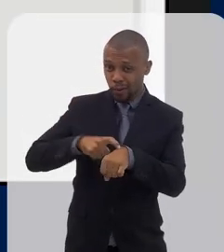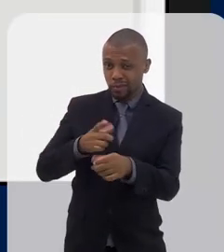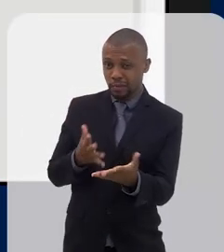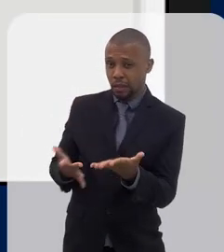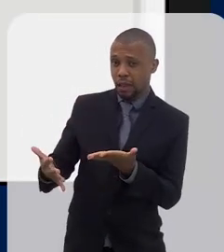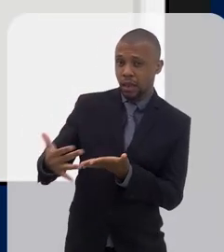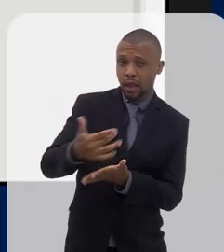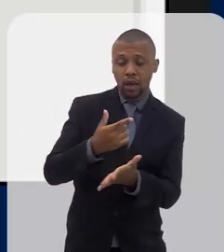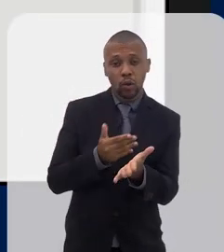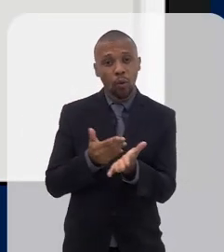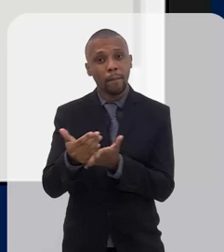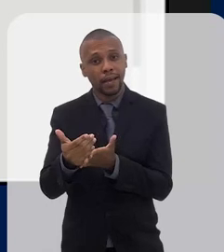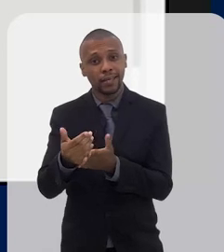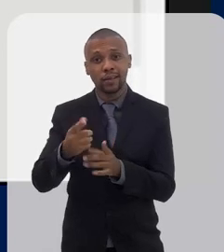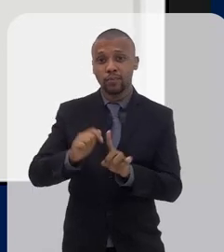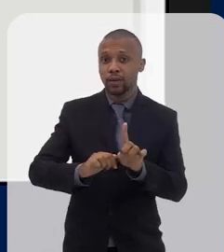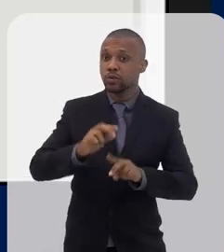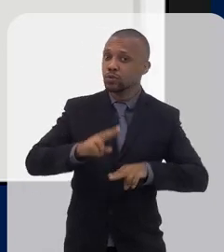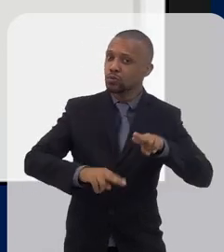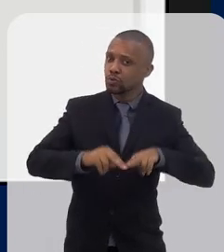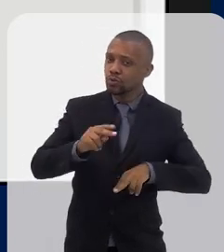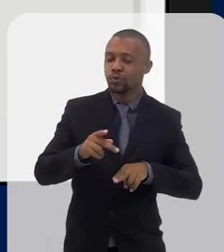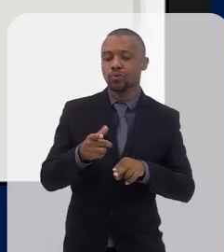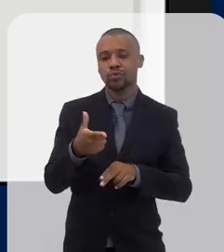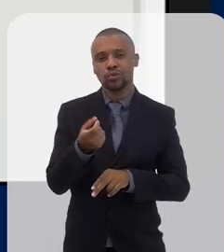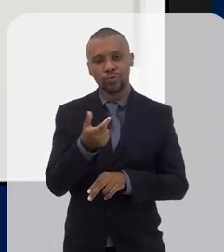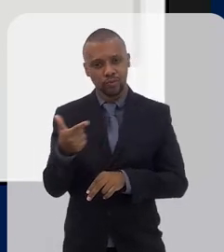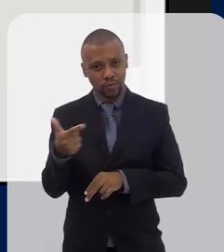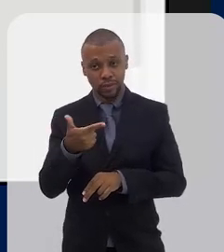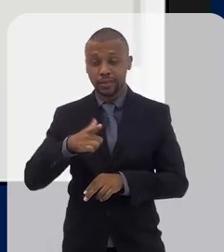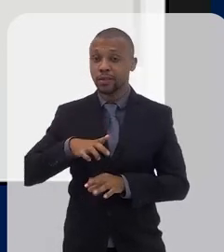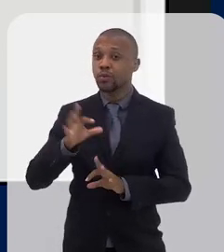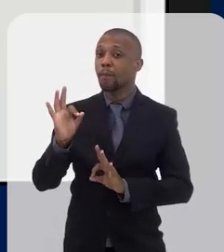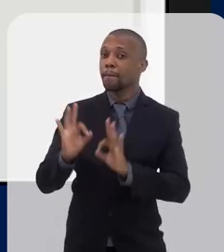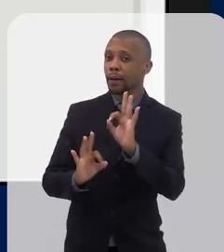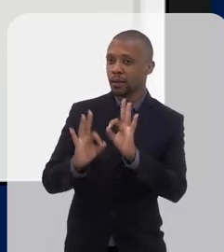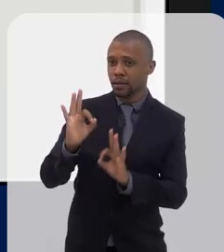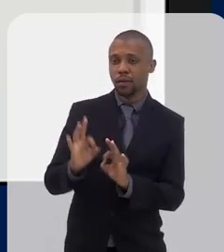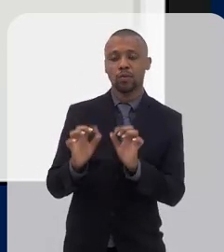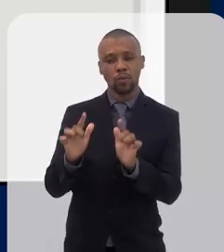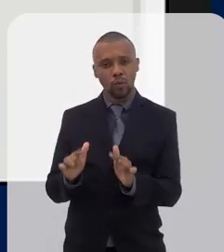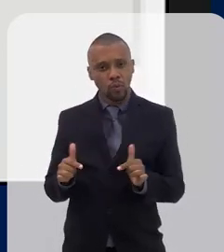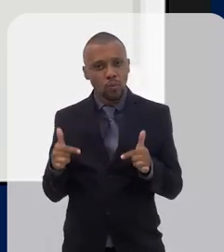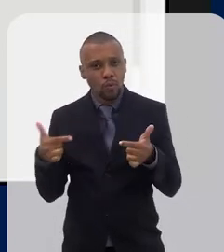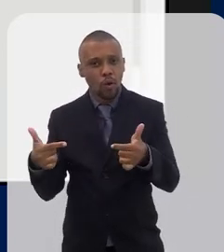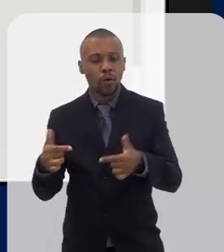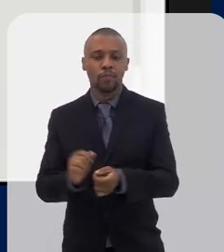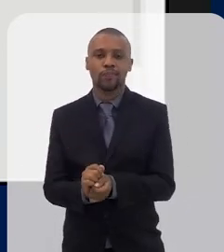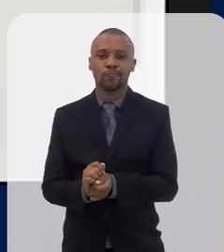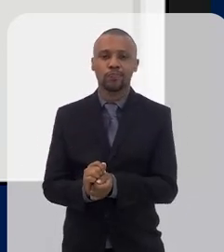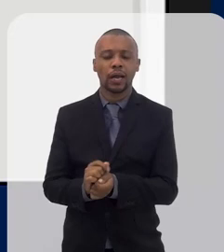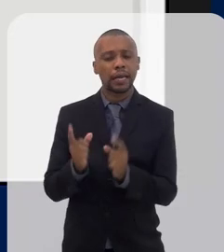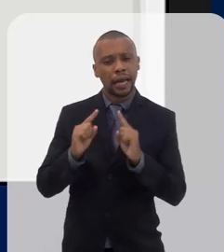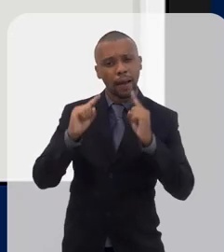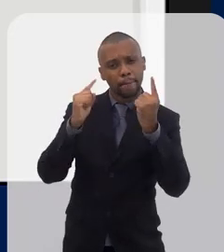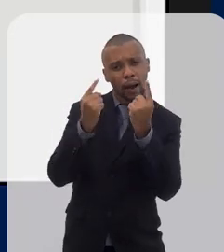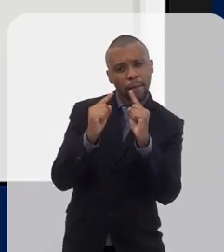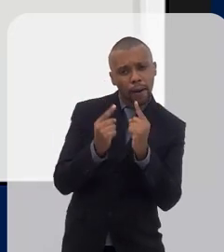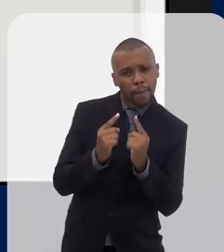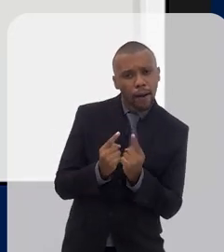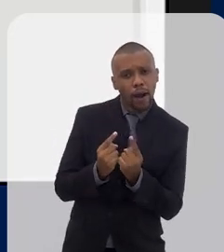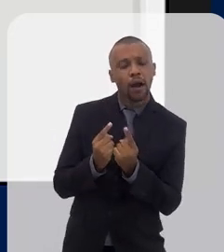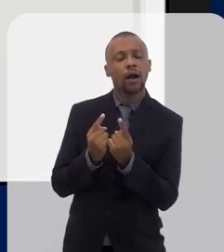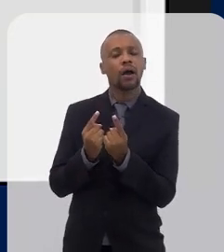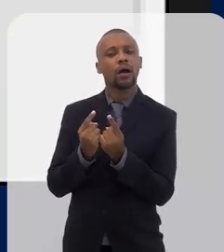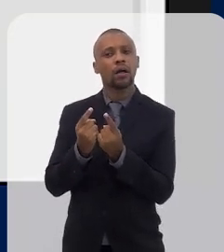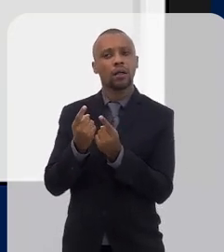que se inicia em junho de 2022, existe todo um planejamento a ser executado. E as reuniões,